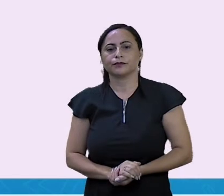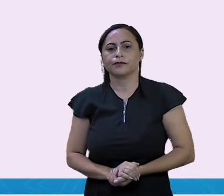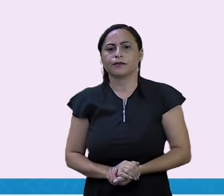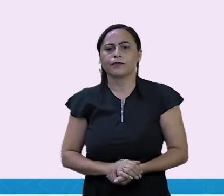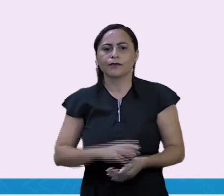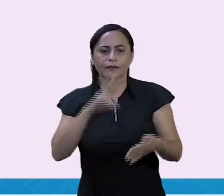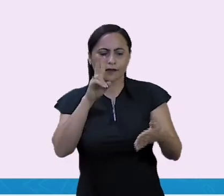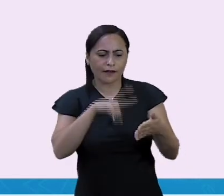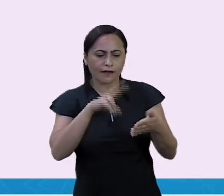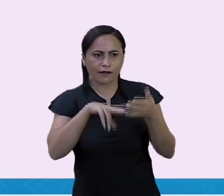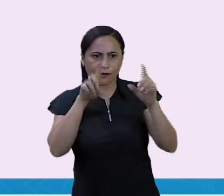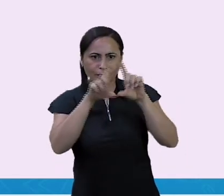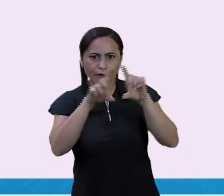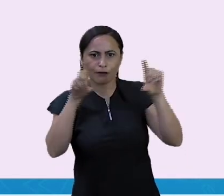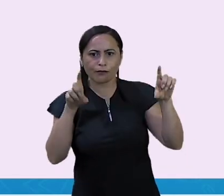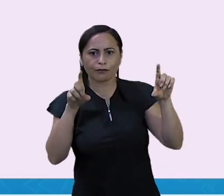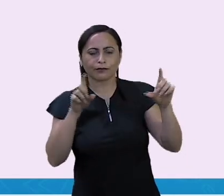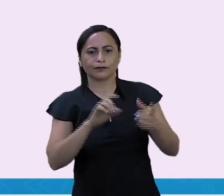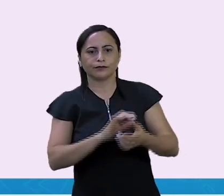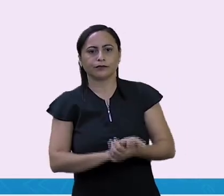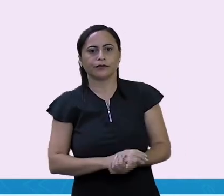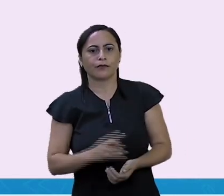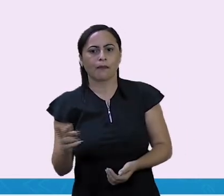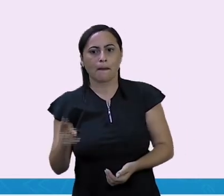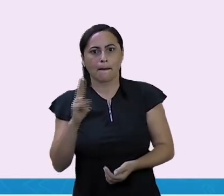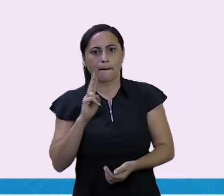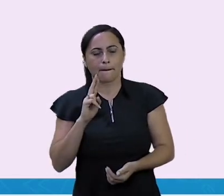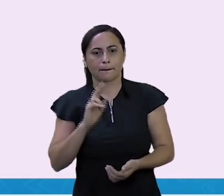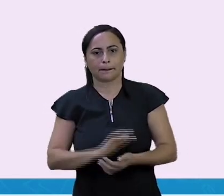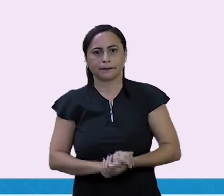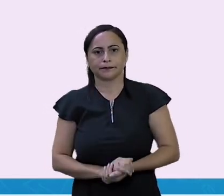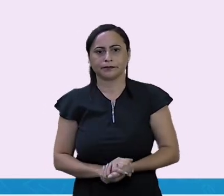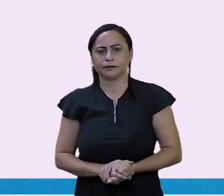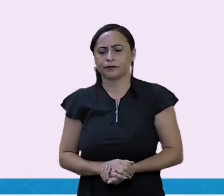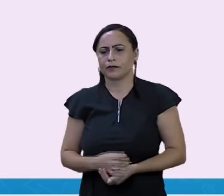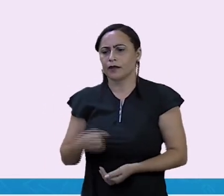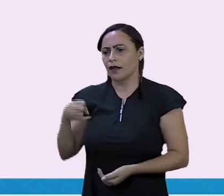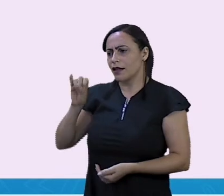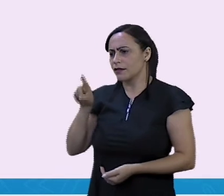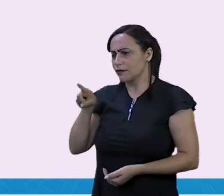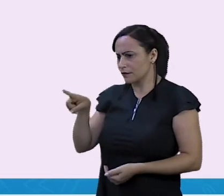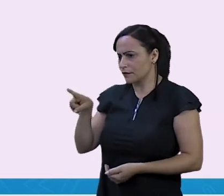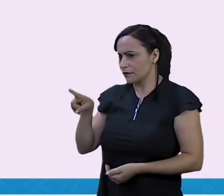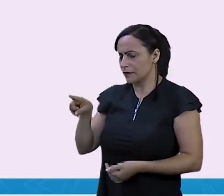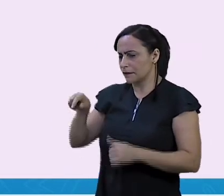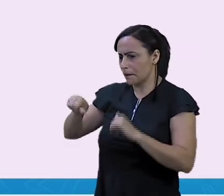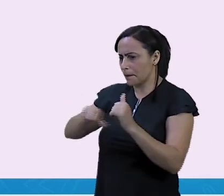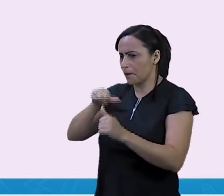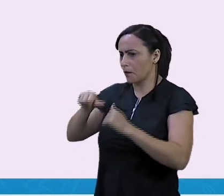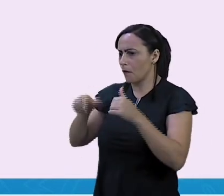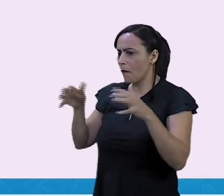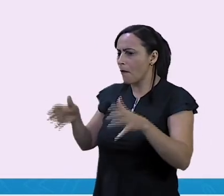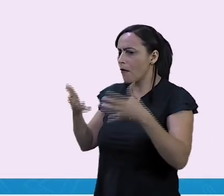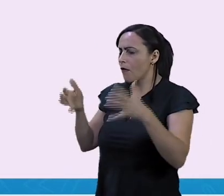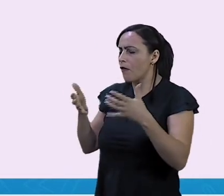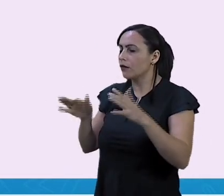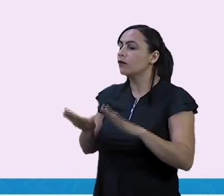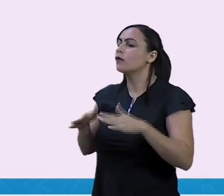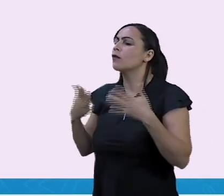Leia a tirinha e responda a questão a seguir. Se você fosse um vegetal, o que